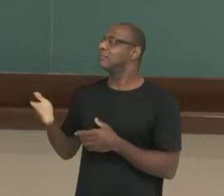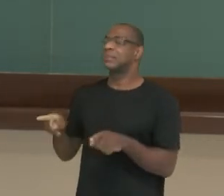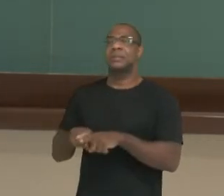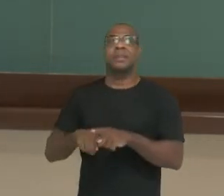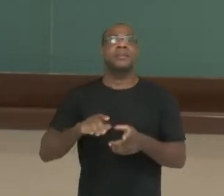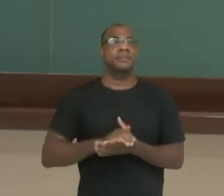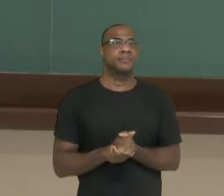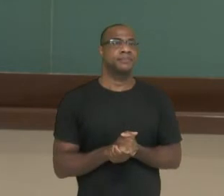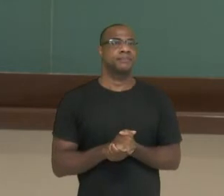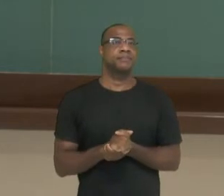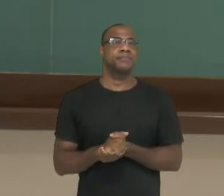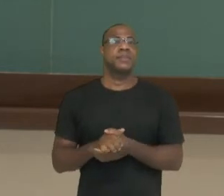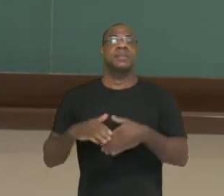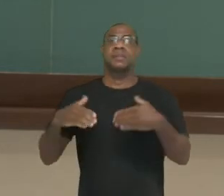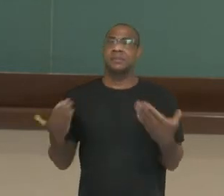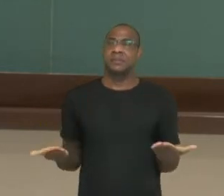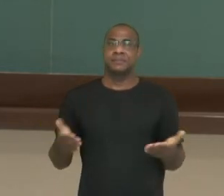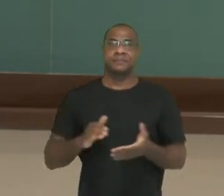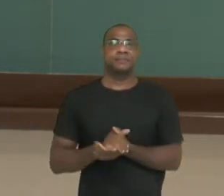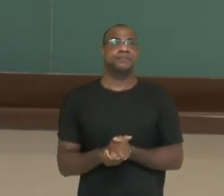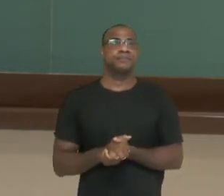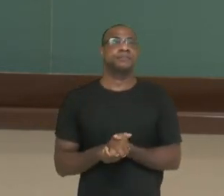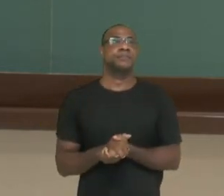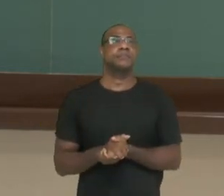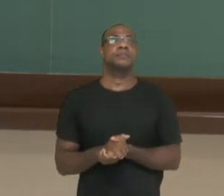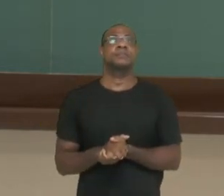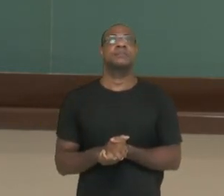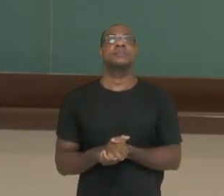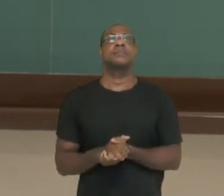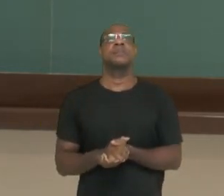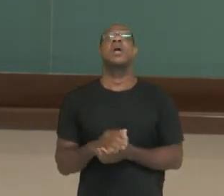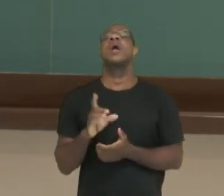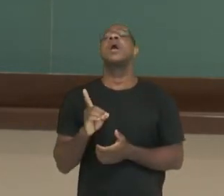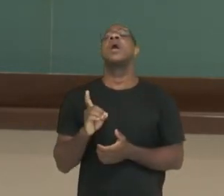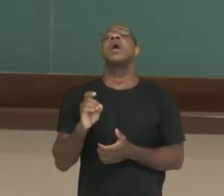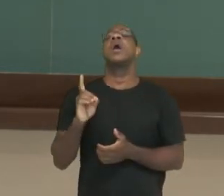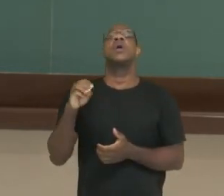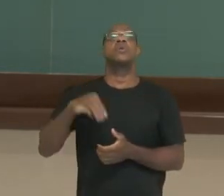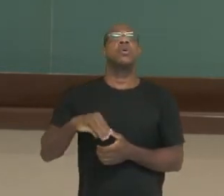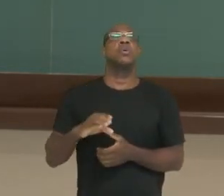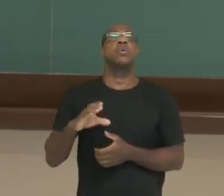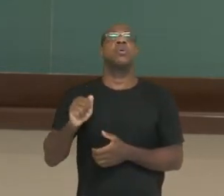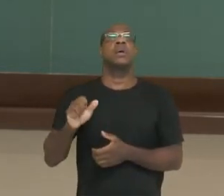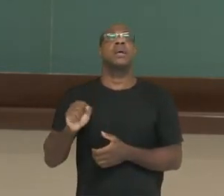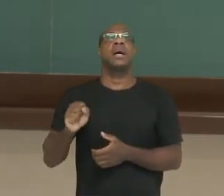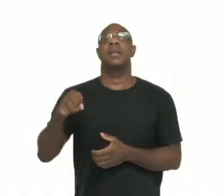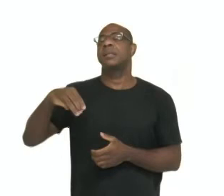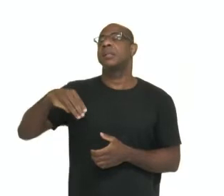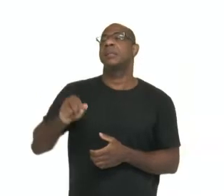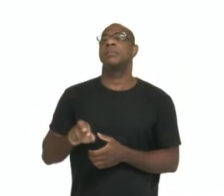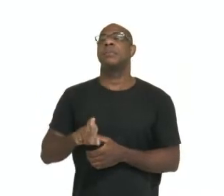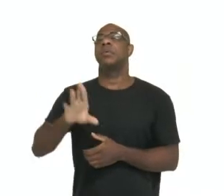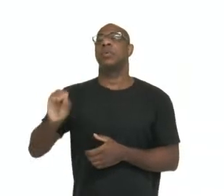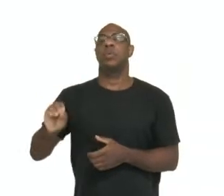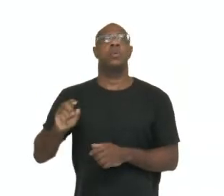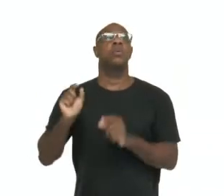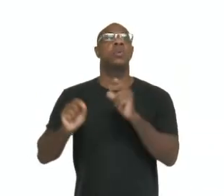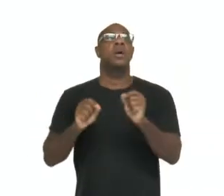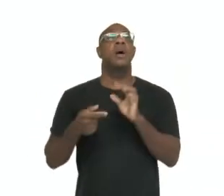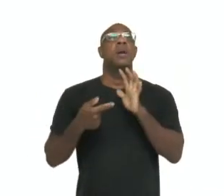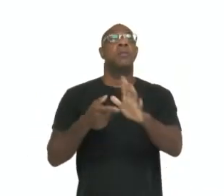até os nossos dias contemporâneos. Dom Casmurro vai mostrar o quê? O